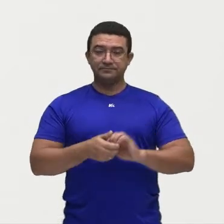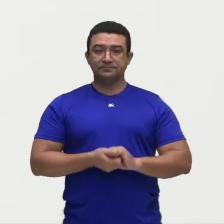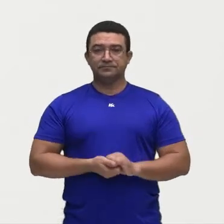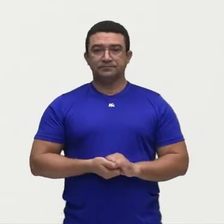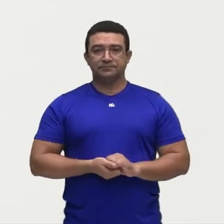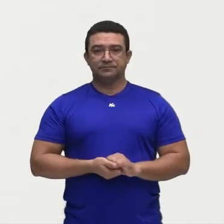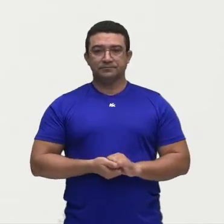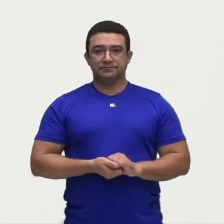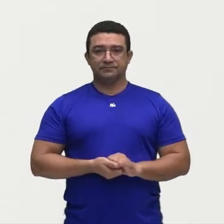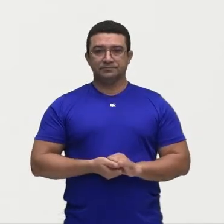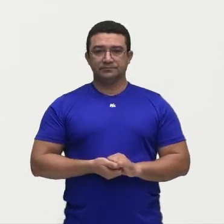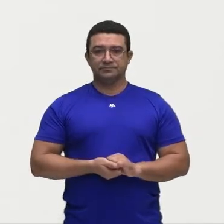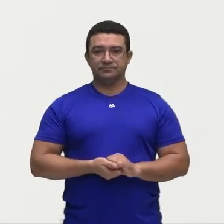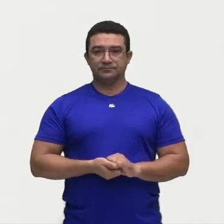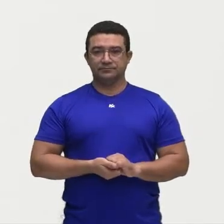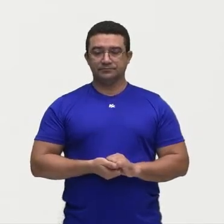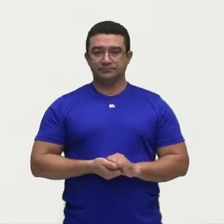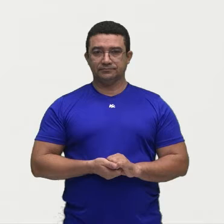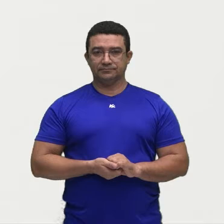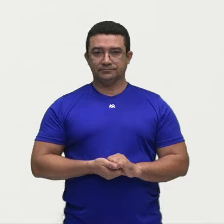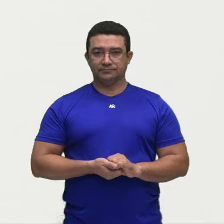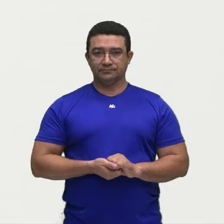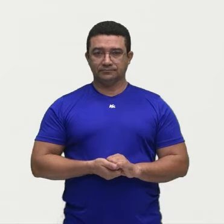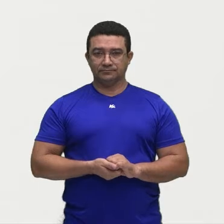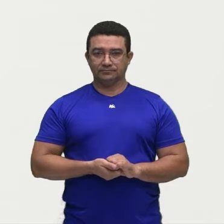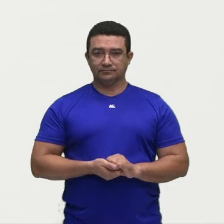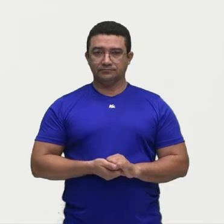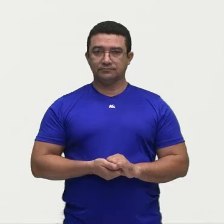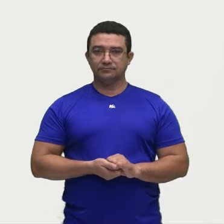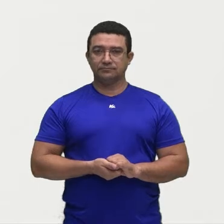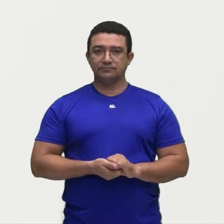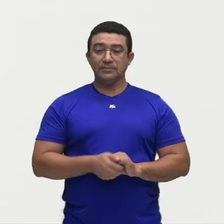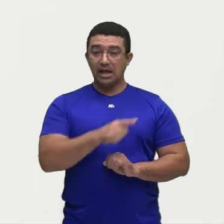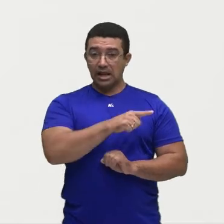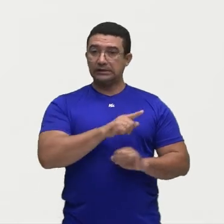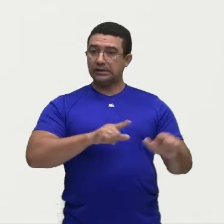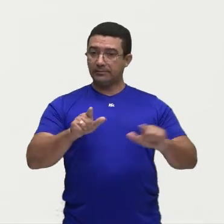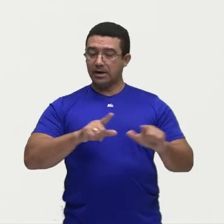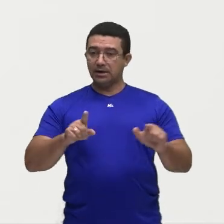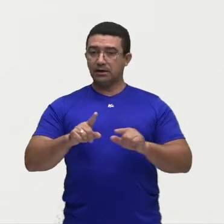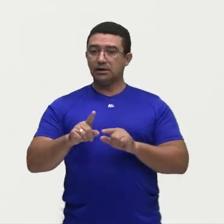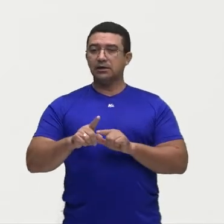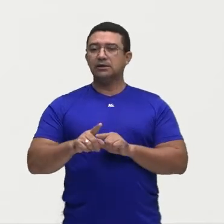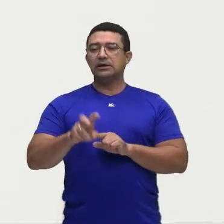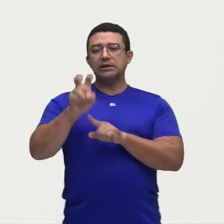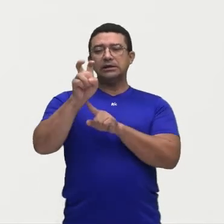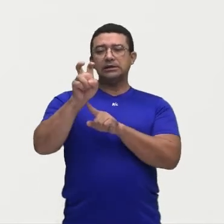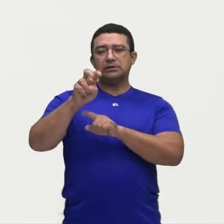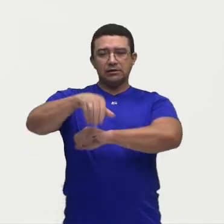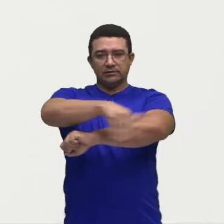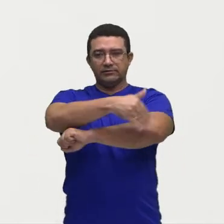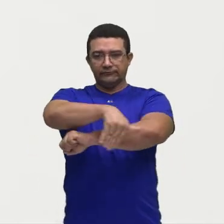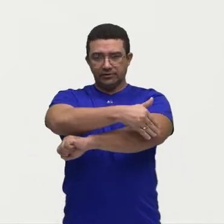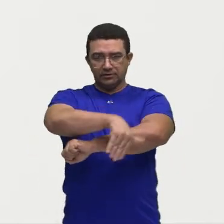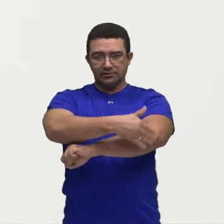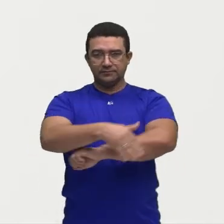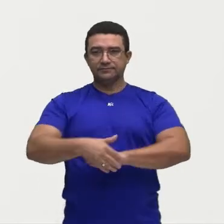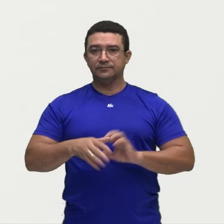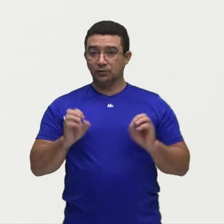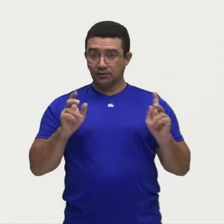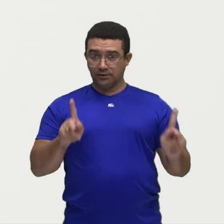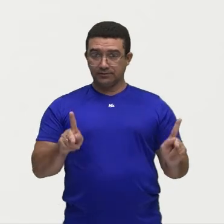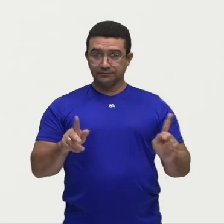Place. Onde? On Fifth Avenue, na Quinta Avenida. On Fifth Avenue. Tudo bem?